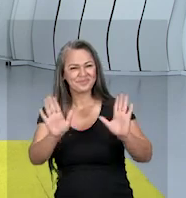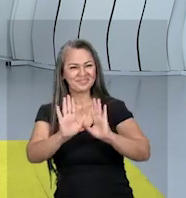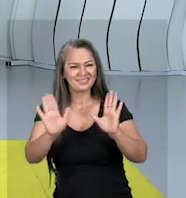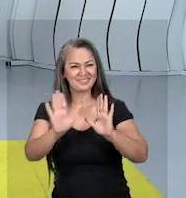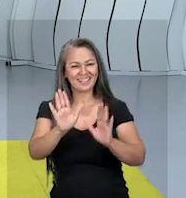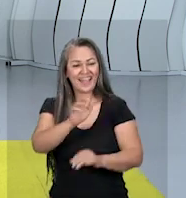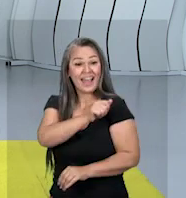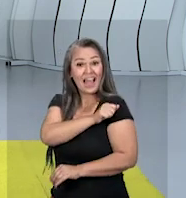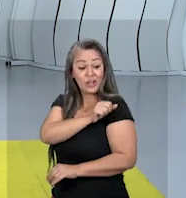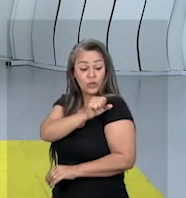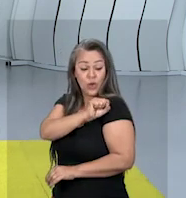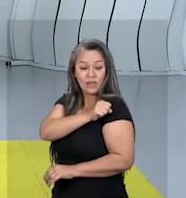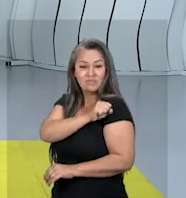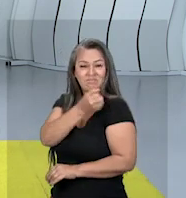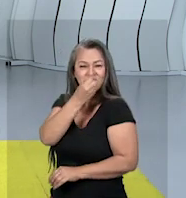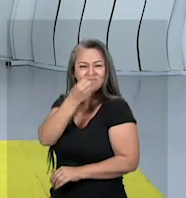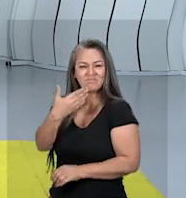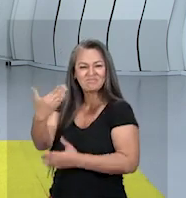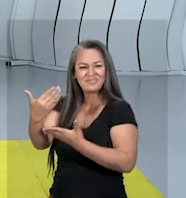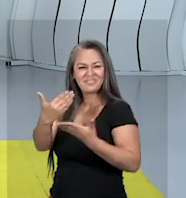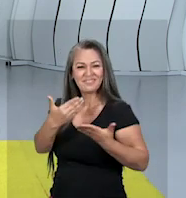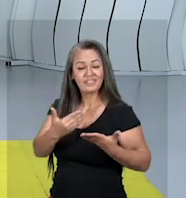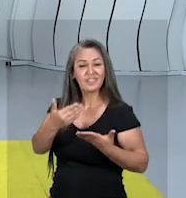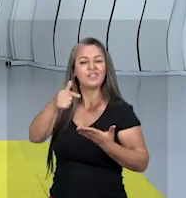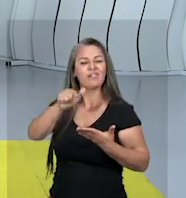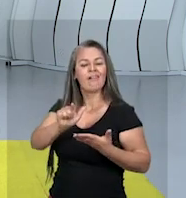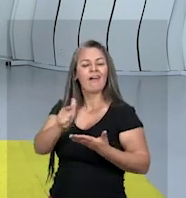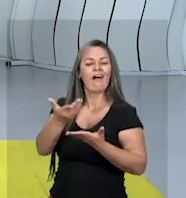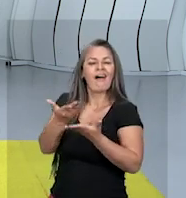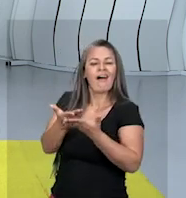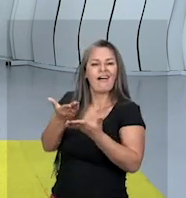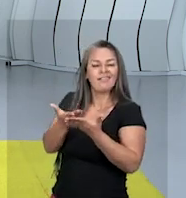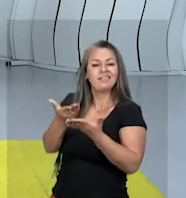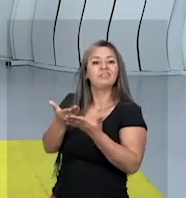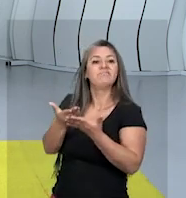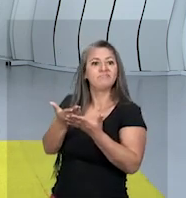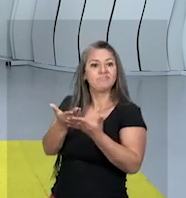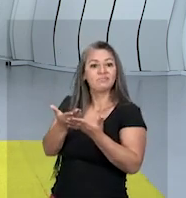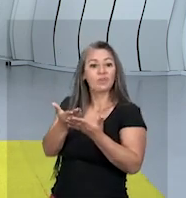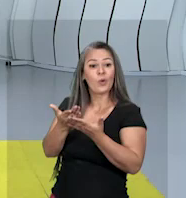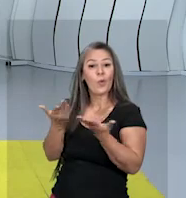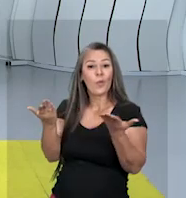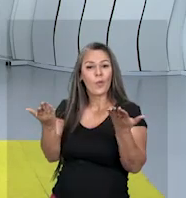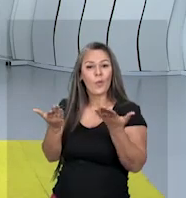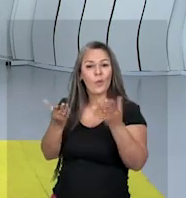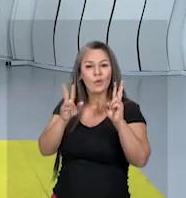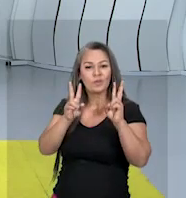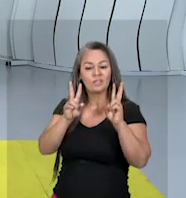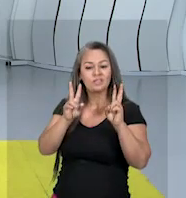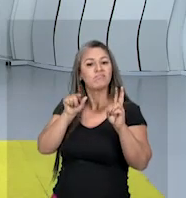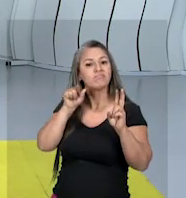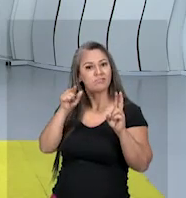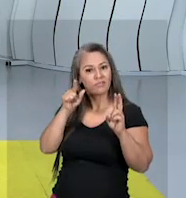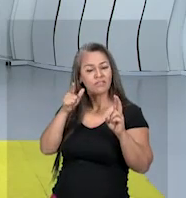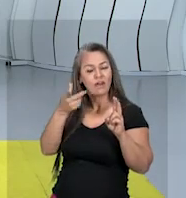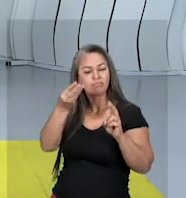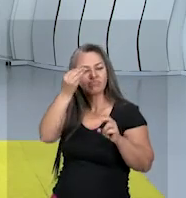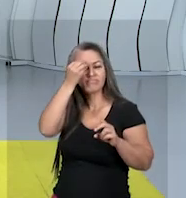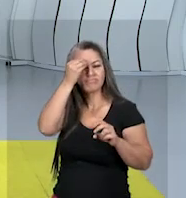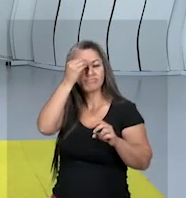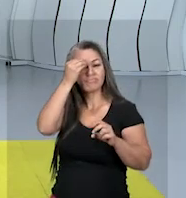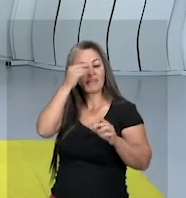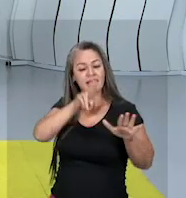Olá, estudante do oitavo ano, seja muito bem-vindo a mais uma aula. Hoje nós vamos trabalhar a semana 4 do seu PET